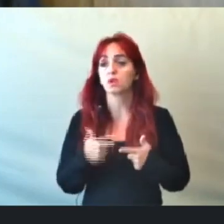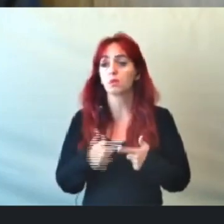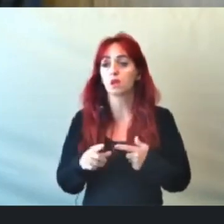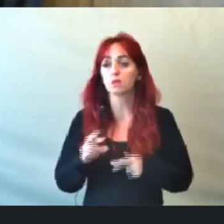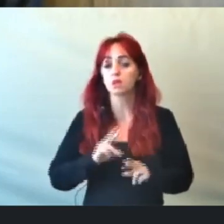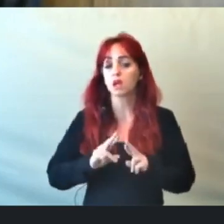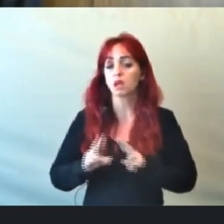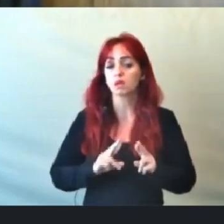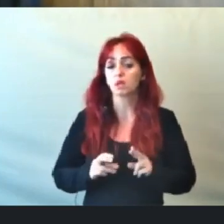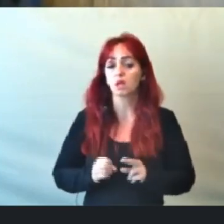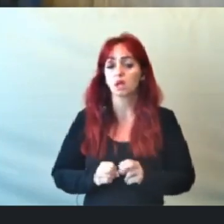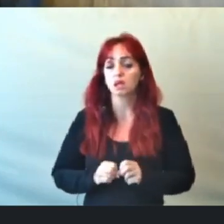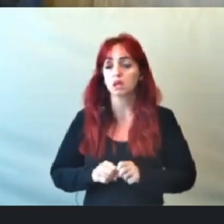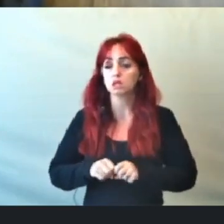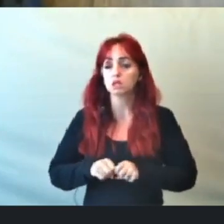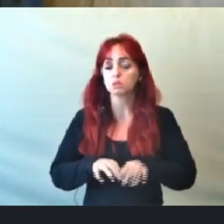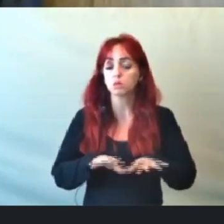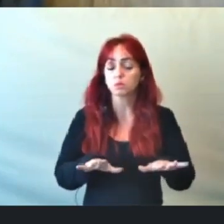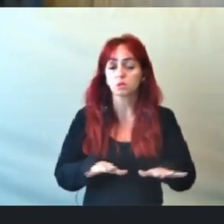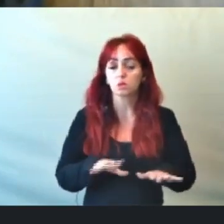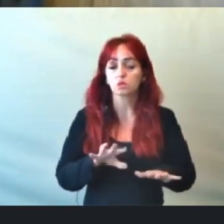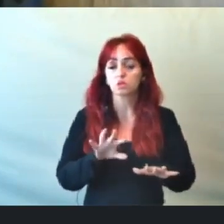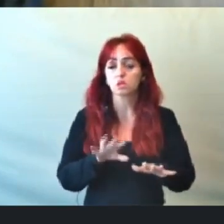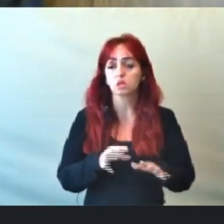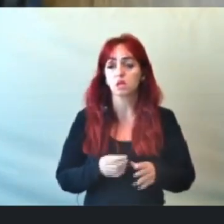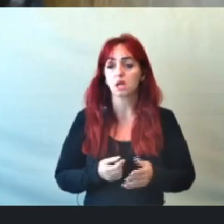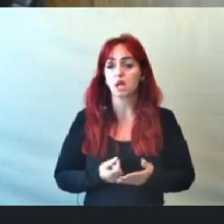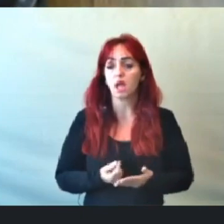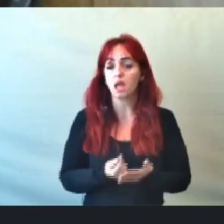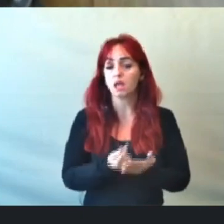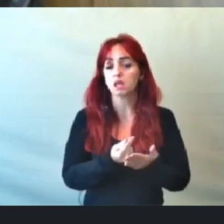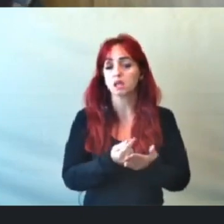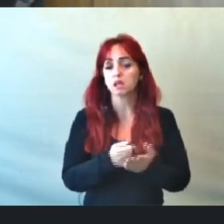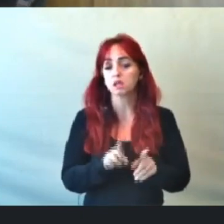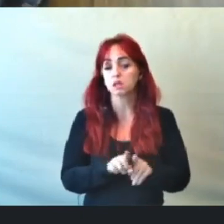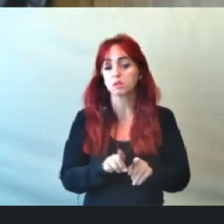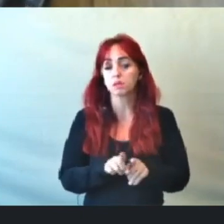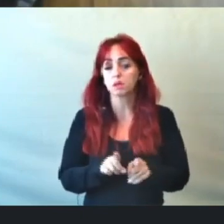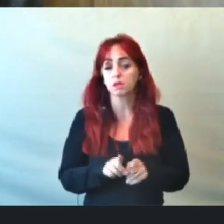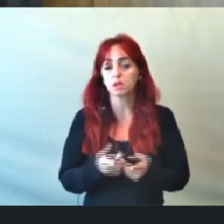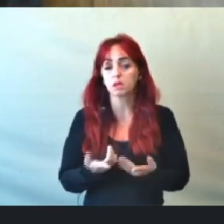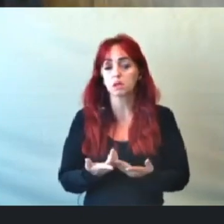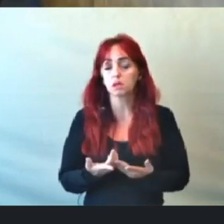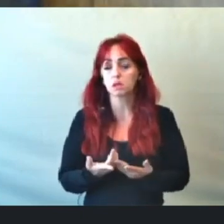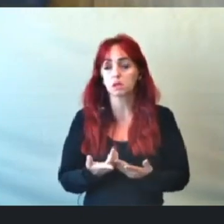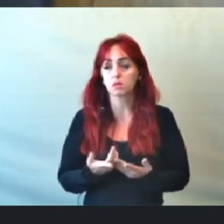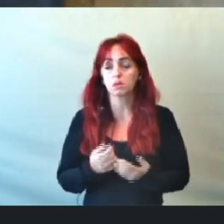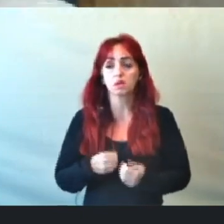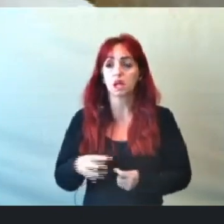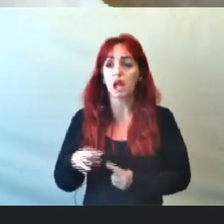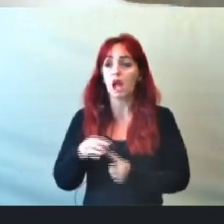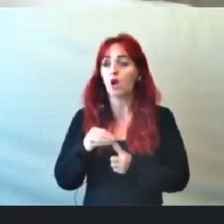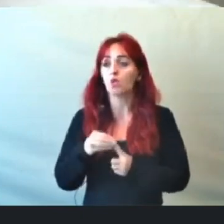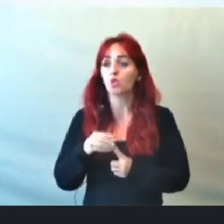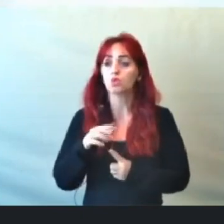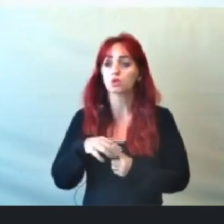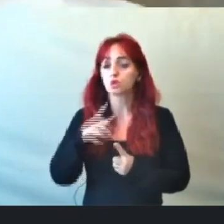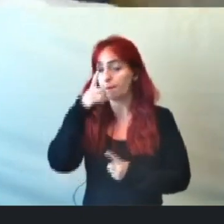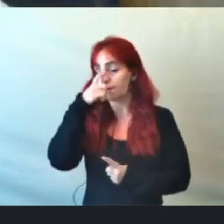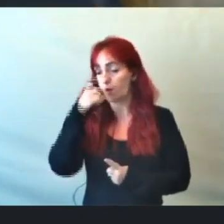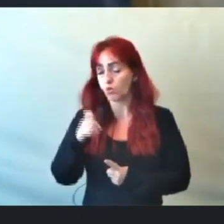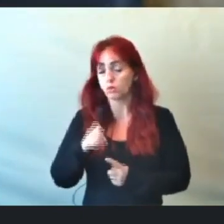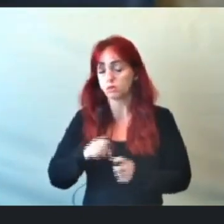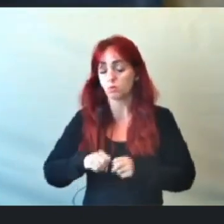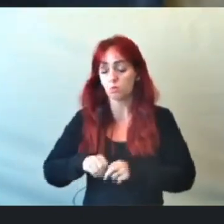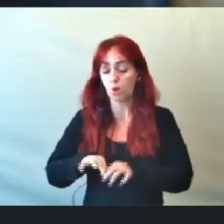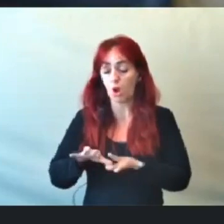que não é a única fonte de poluição, tem que estar cheio de poluição que vem das áreas